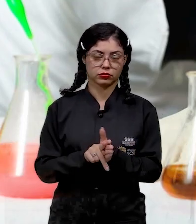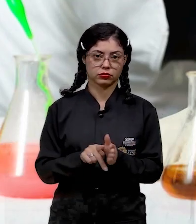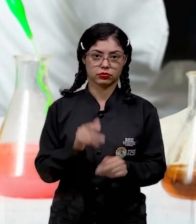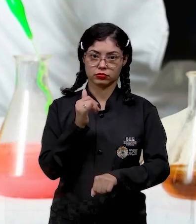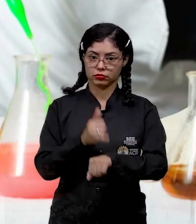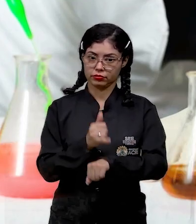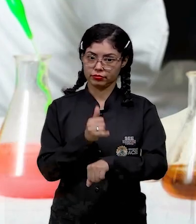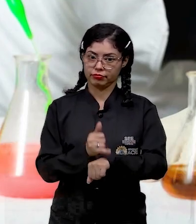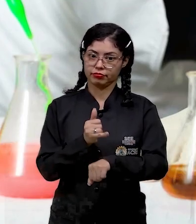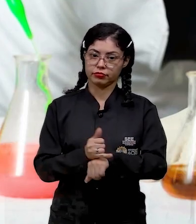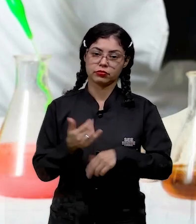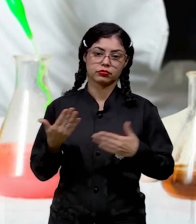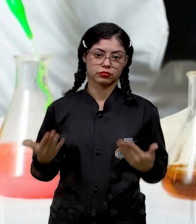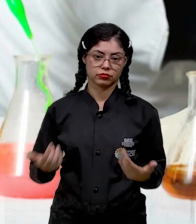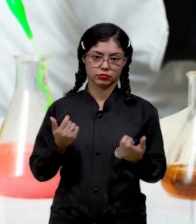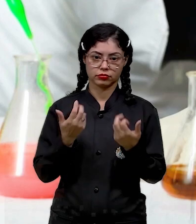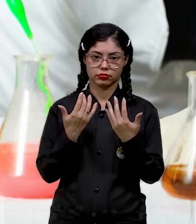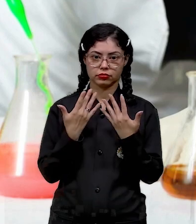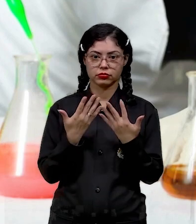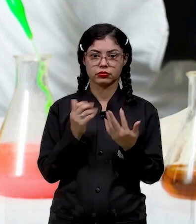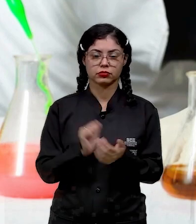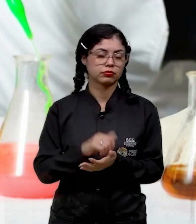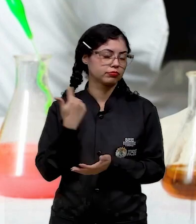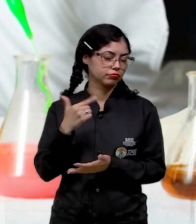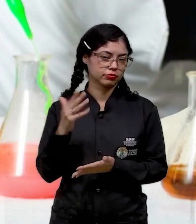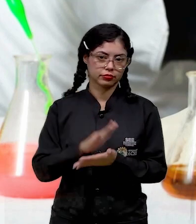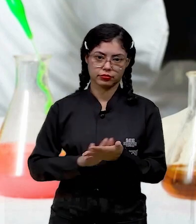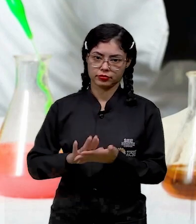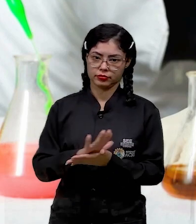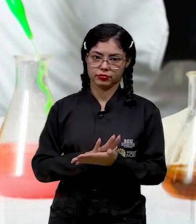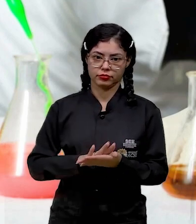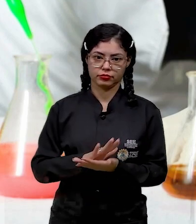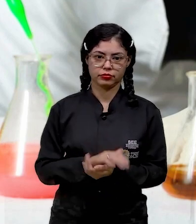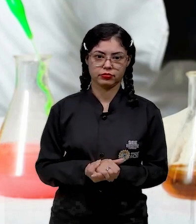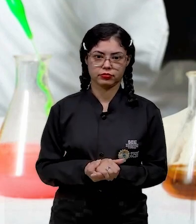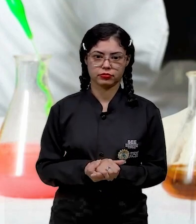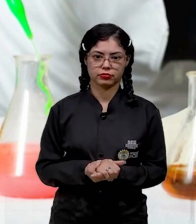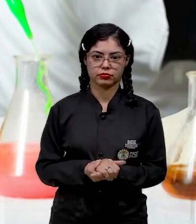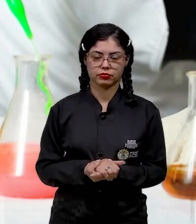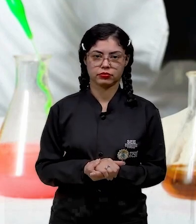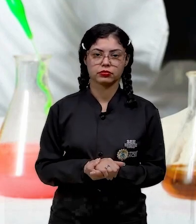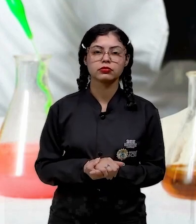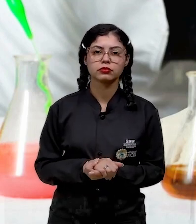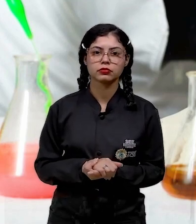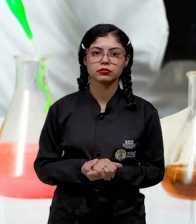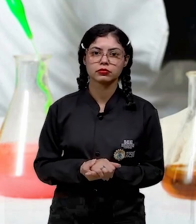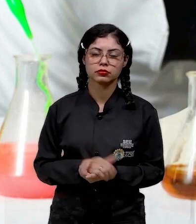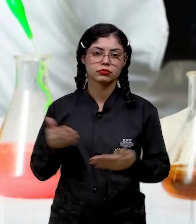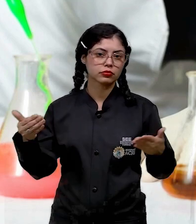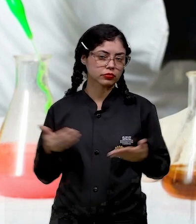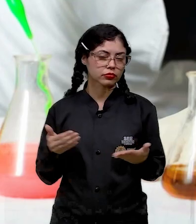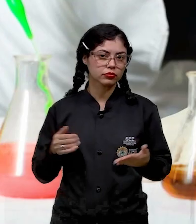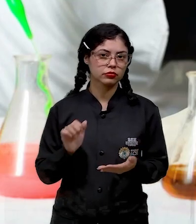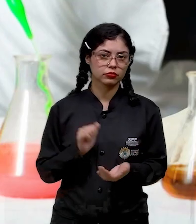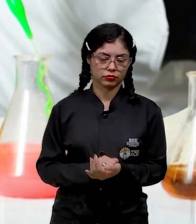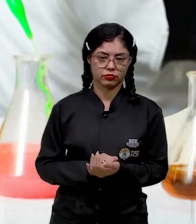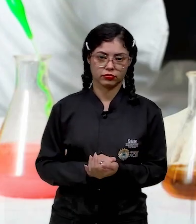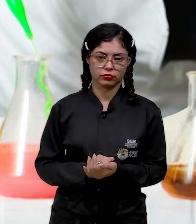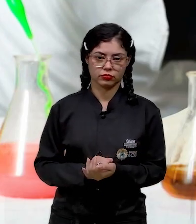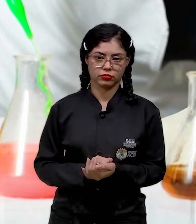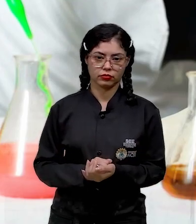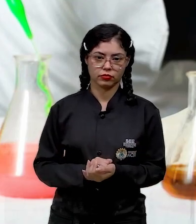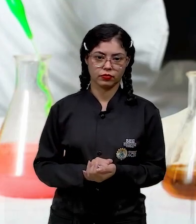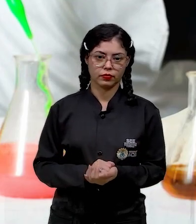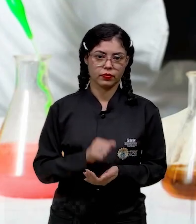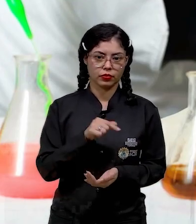alumínio, né? Ele só vai estar quente. Então, não teve nenhuma reação química acontecendo com ele. Agora, a questão do acender um